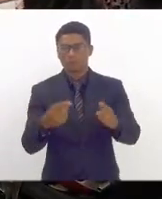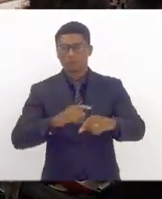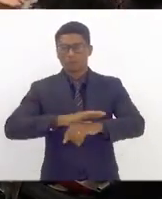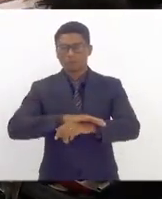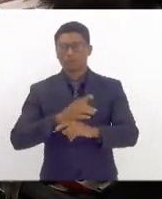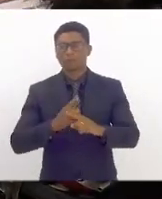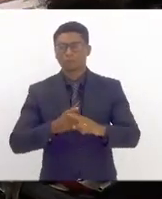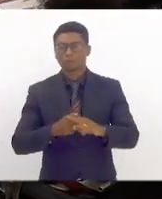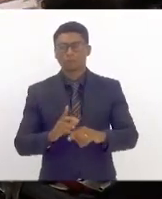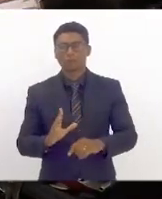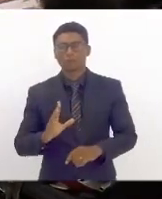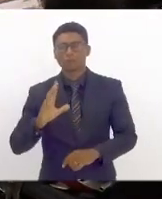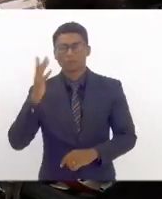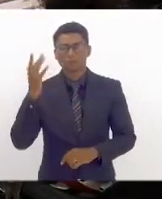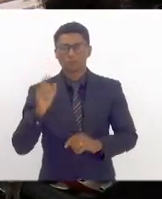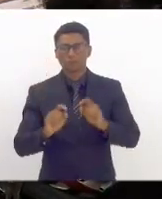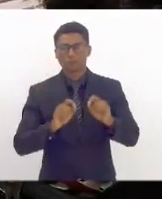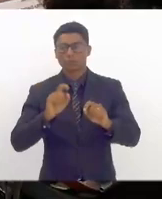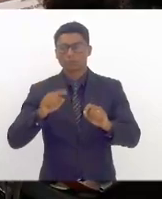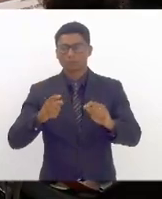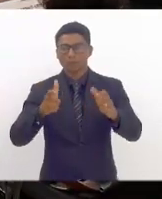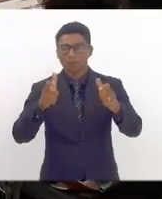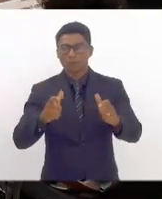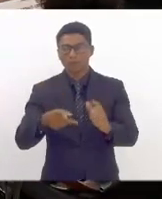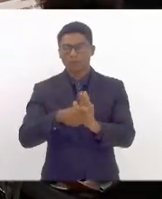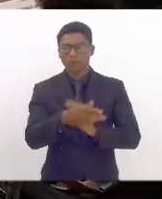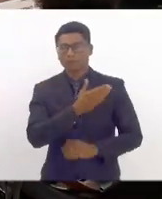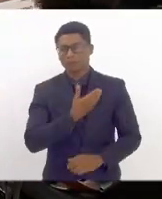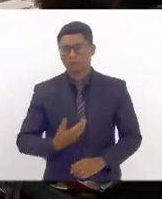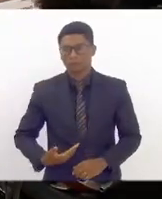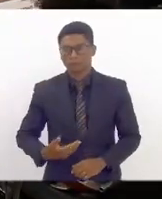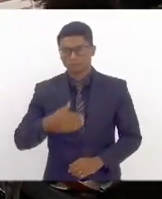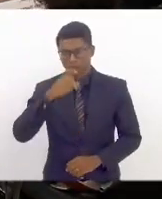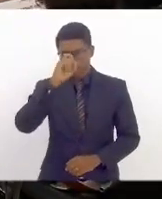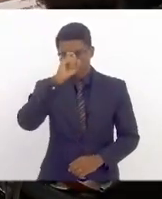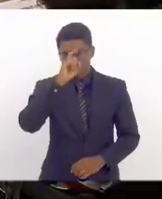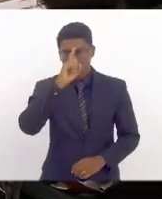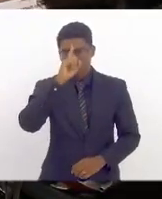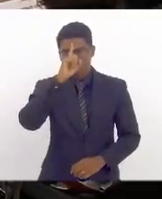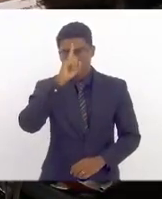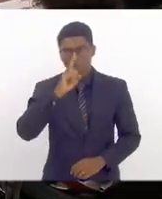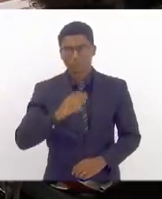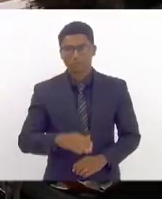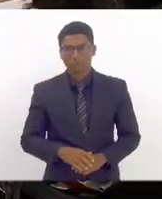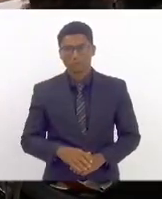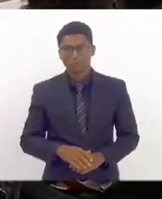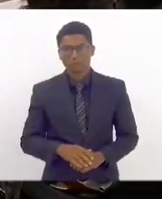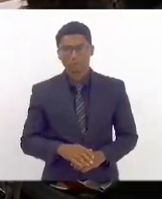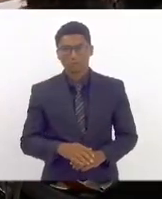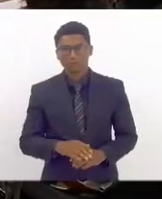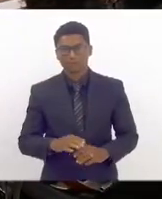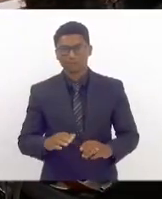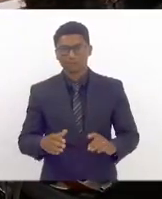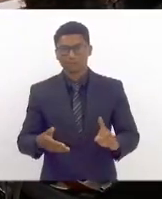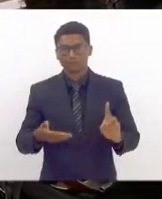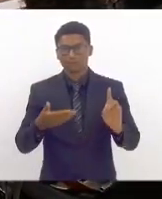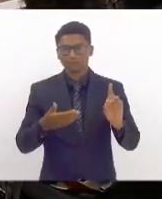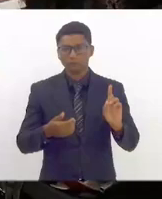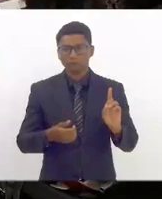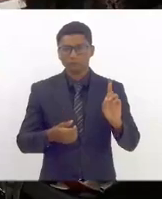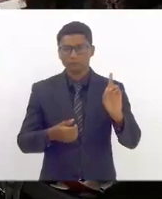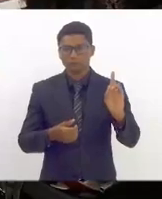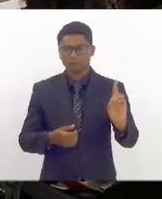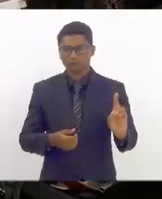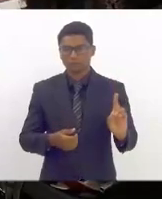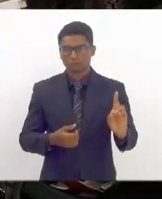aconteceu numa instalação pública no hospital onde a sua orixá não pode fazer por